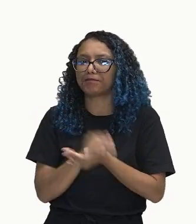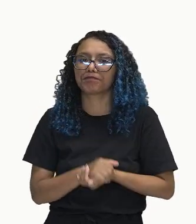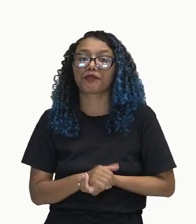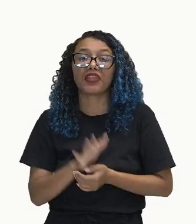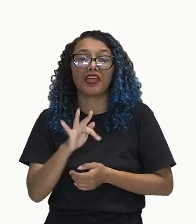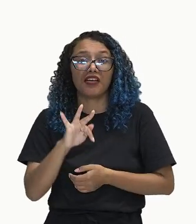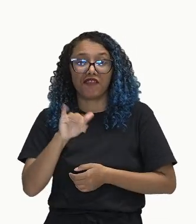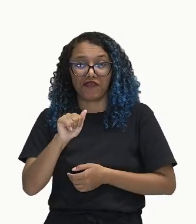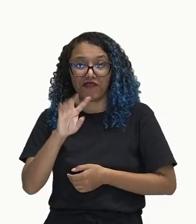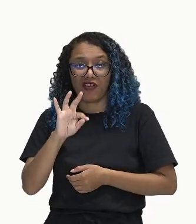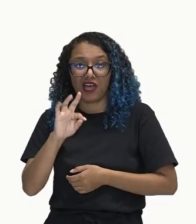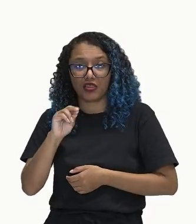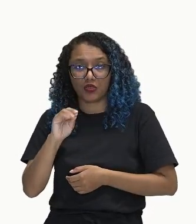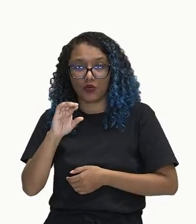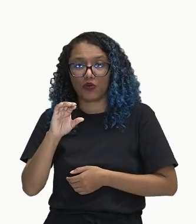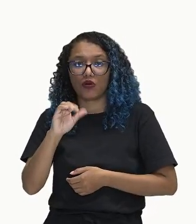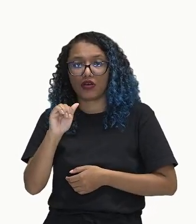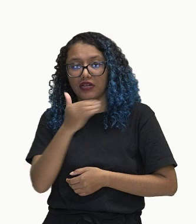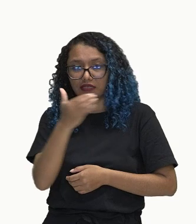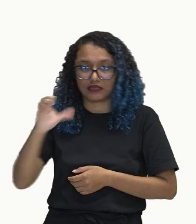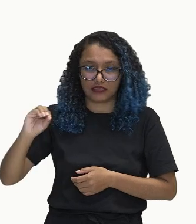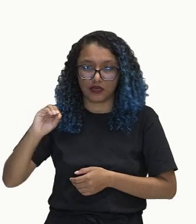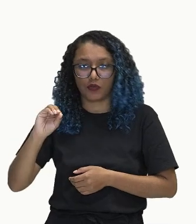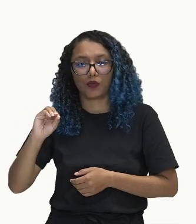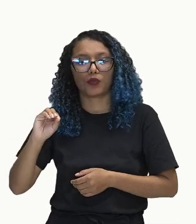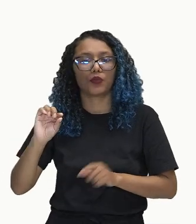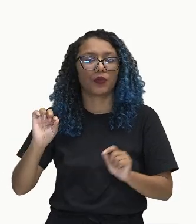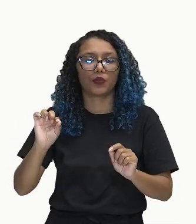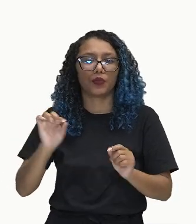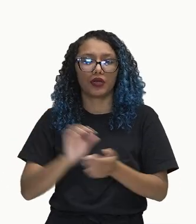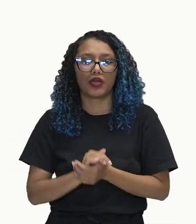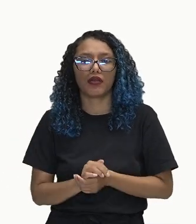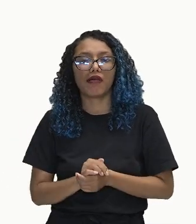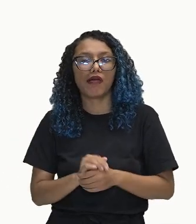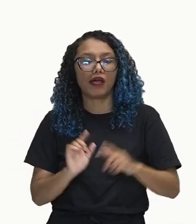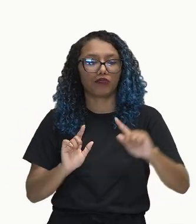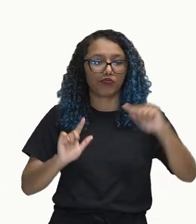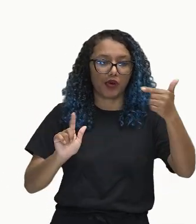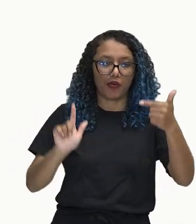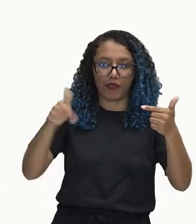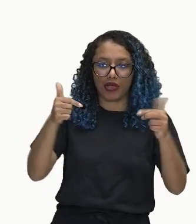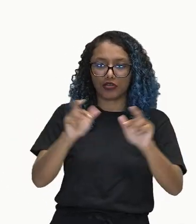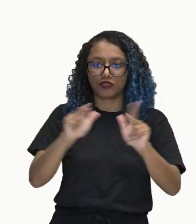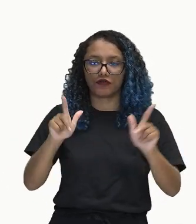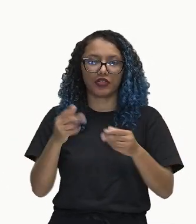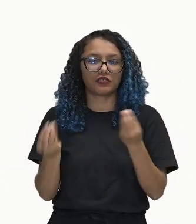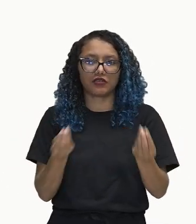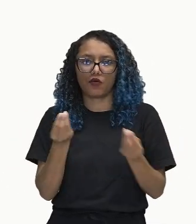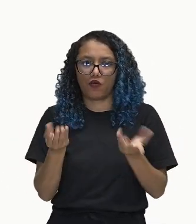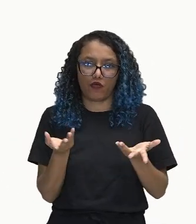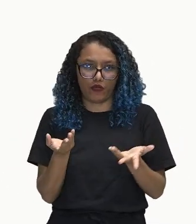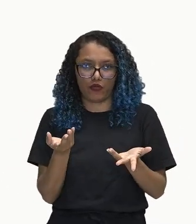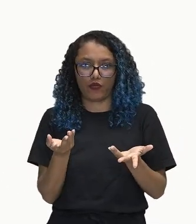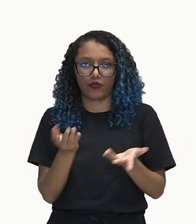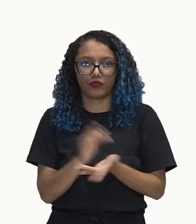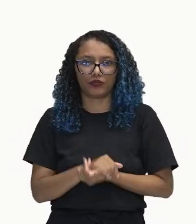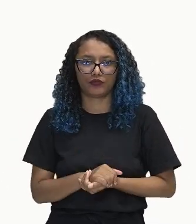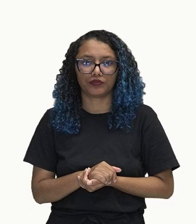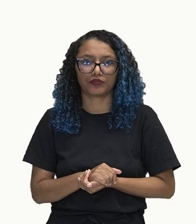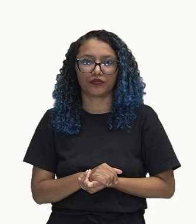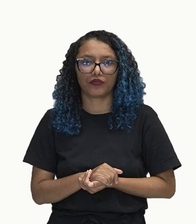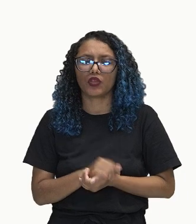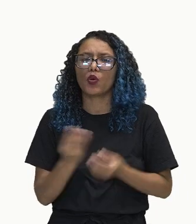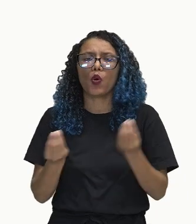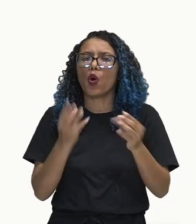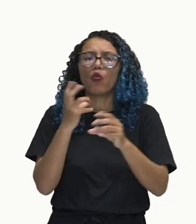fatorações. Dentre elas, nós temos a diferença entre dois quadrados. E como é que a gente faz para fatorar essa